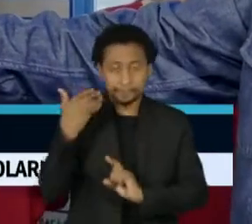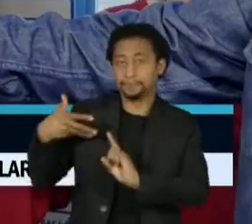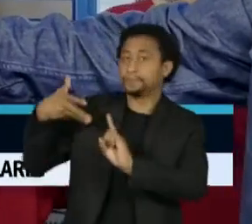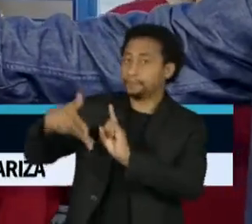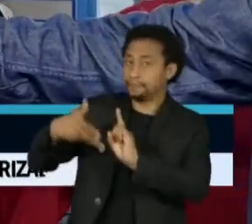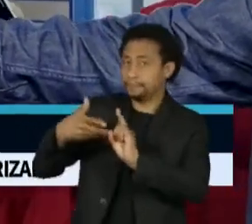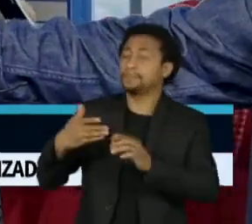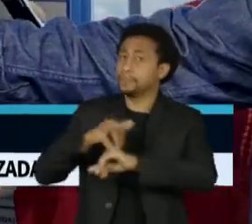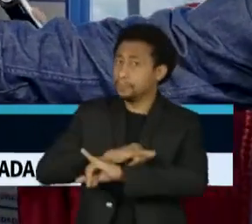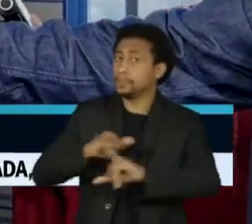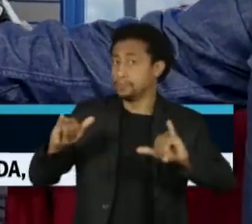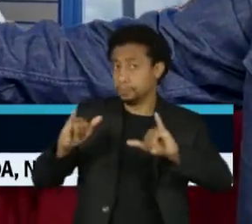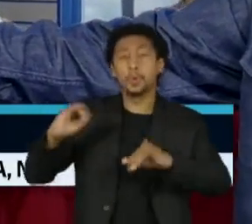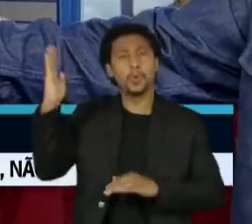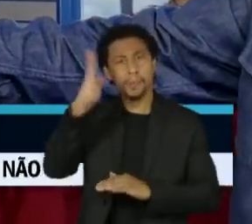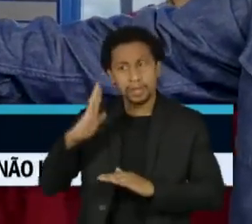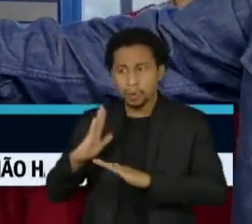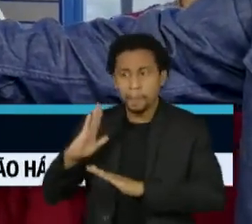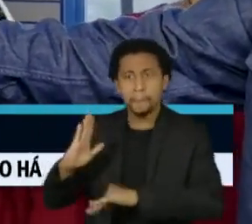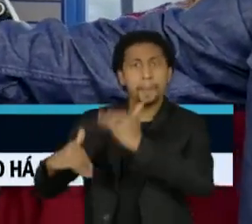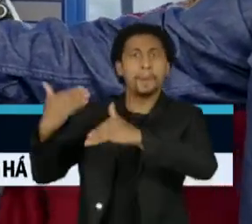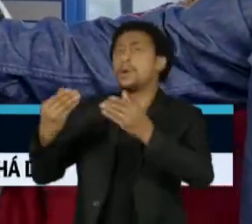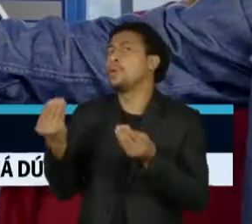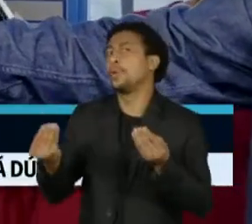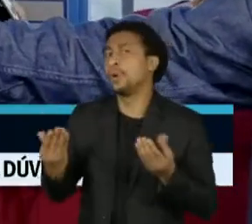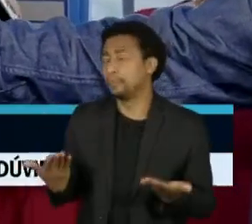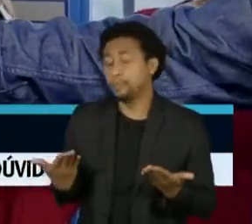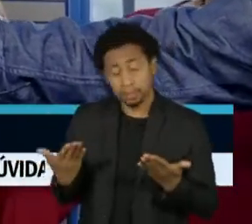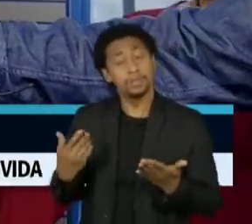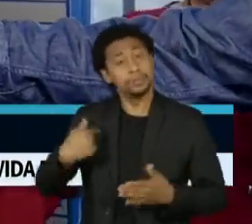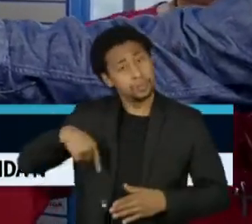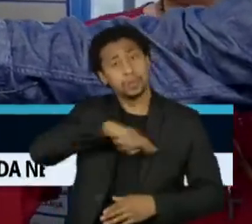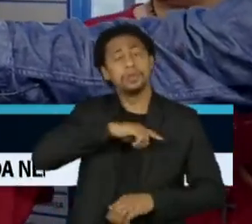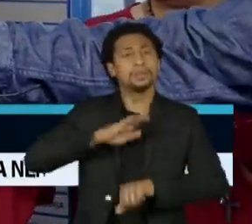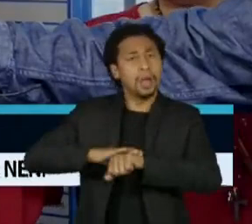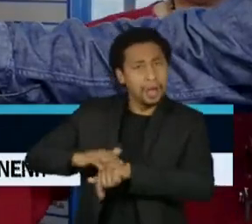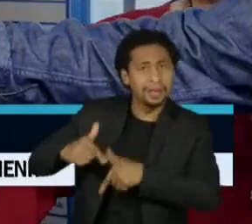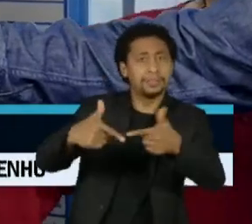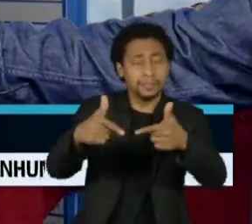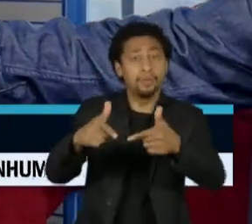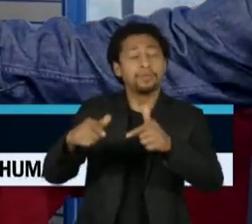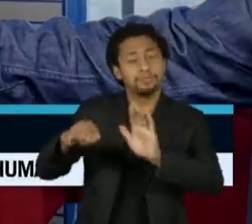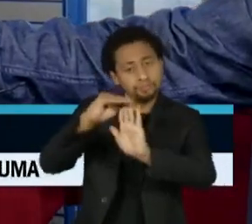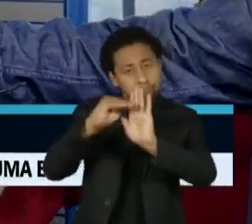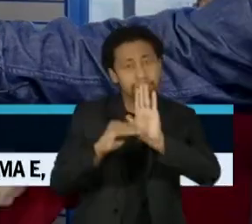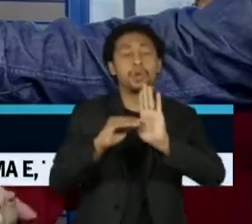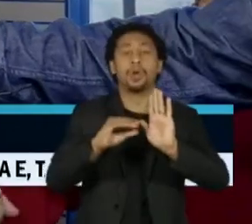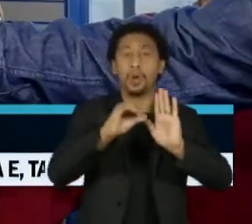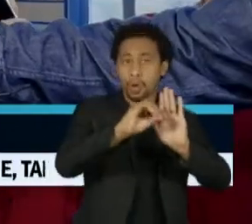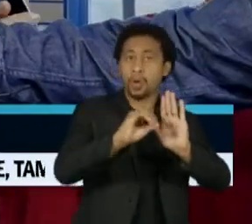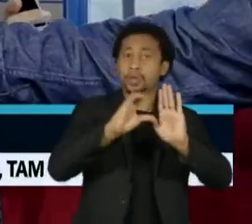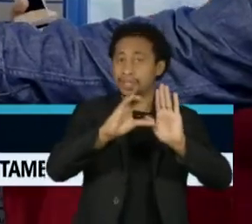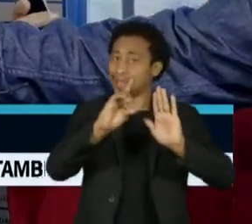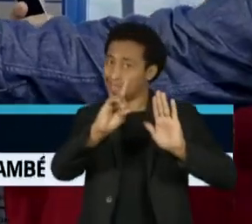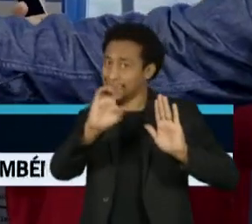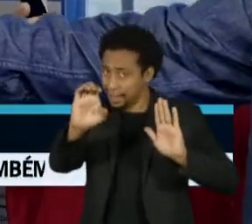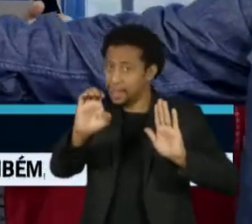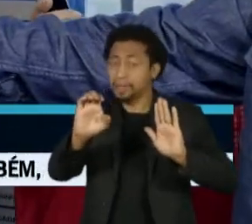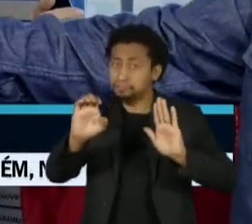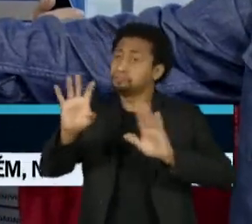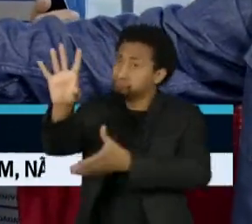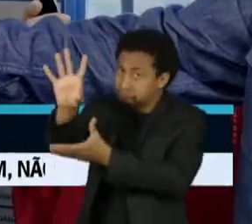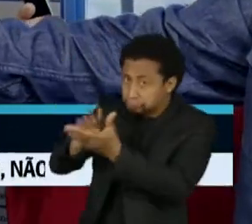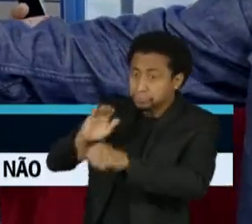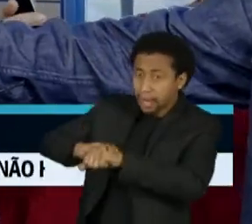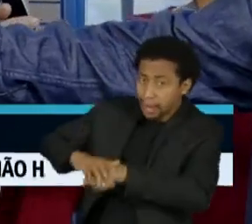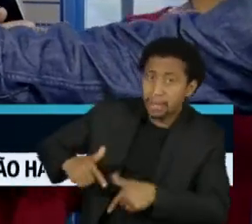quando nós tivermos os padrões internacionais do OCDE em nível de investimento na educação. E ao investir-se mais